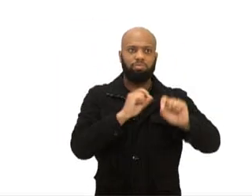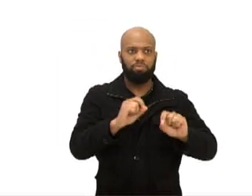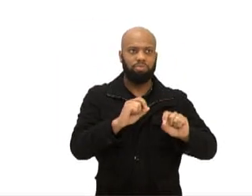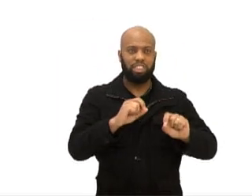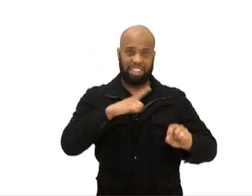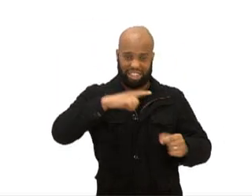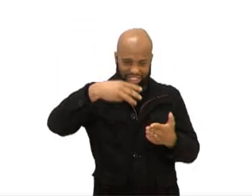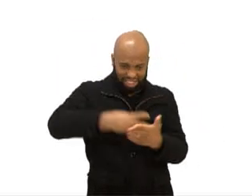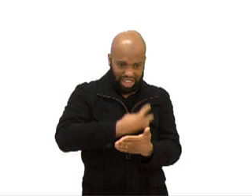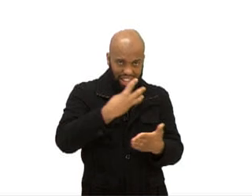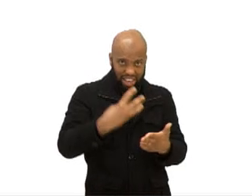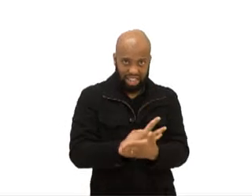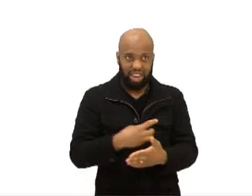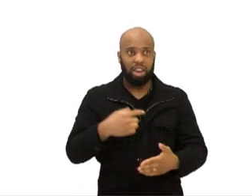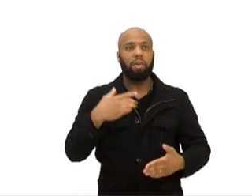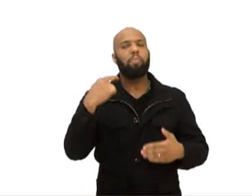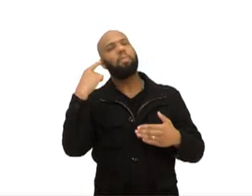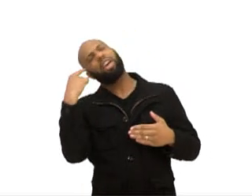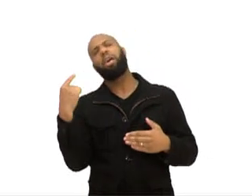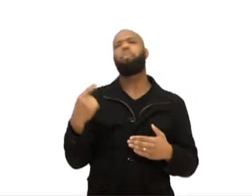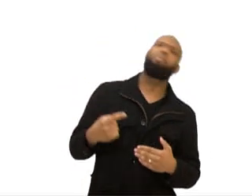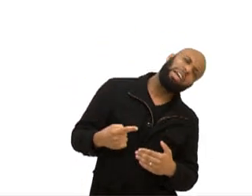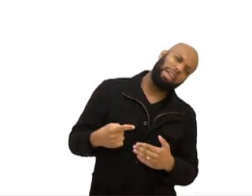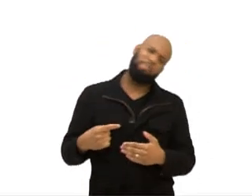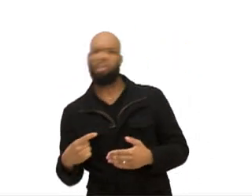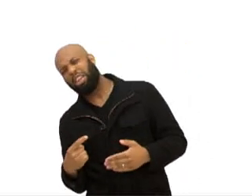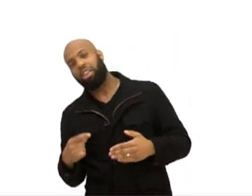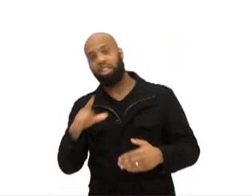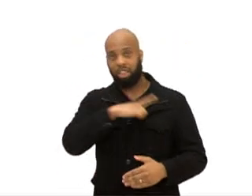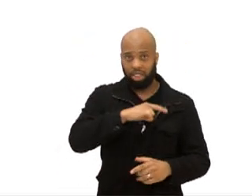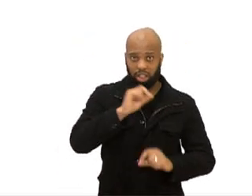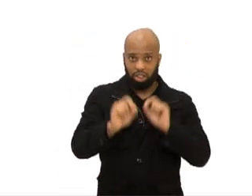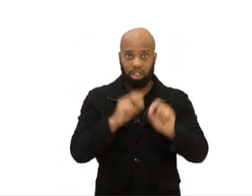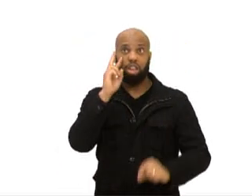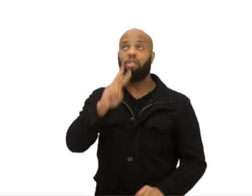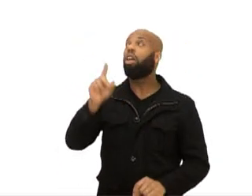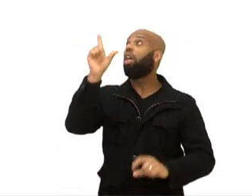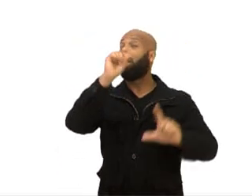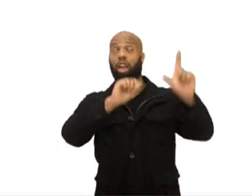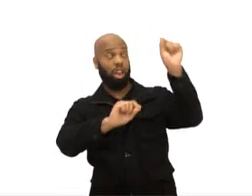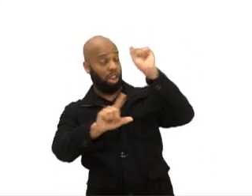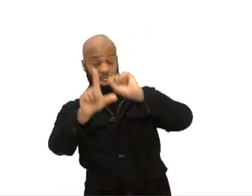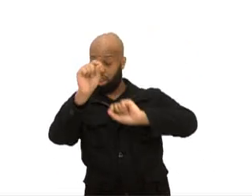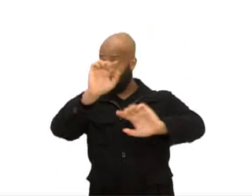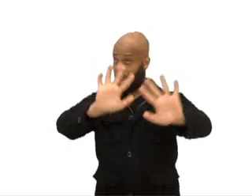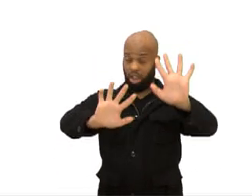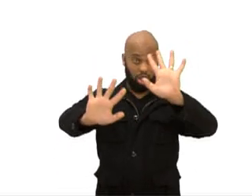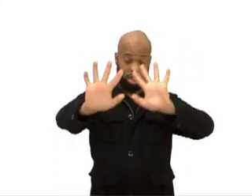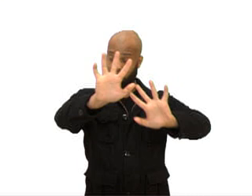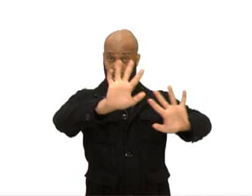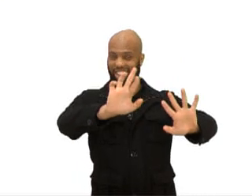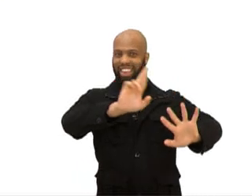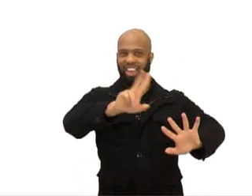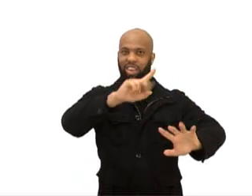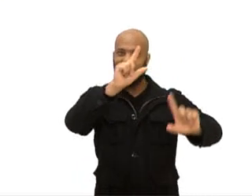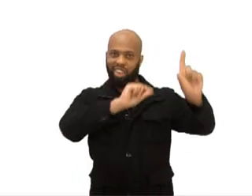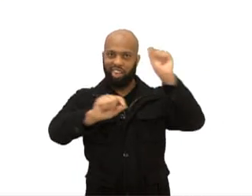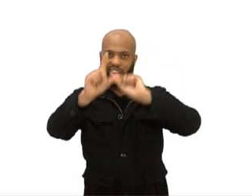dos talheres. Minha cabeça bate contra o escudo. Vejo estrelas. Não, não são